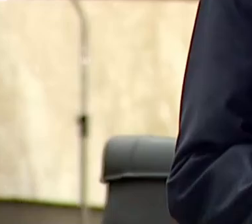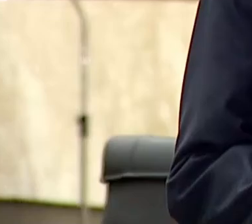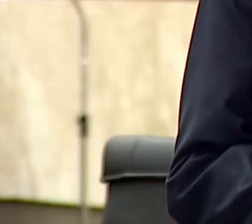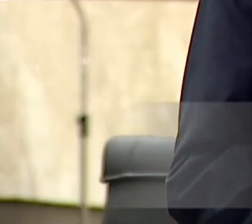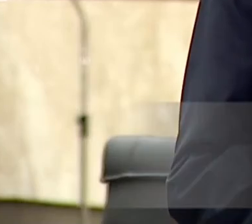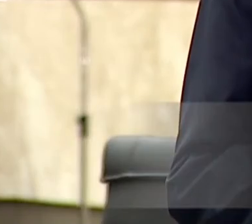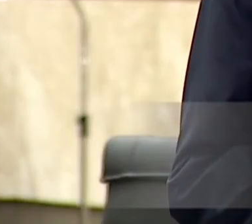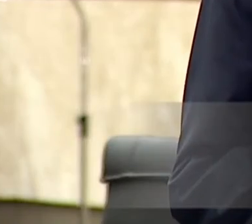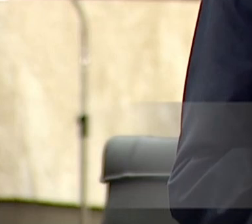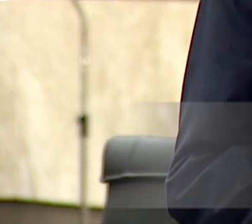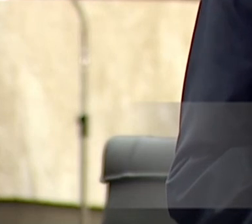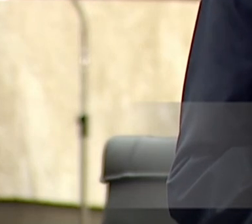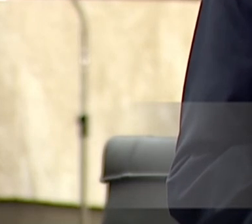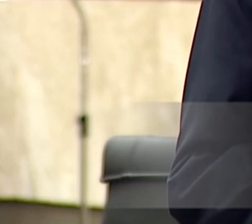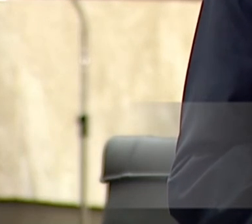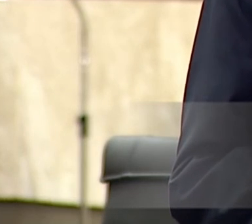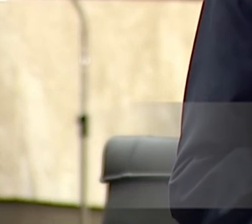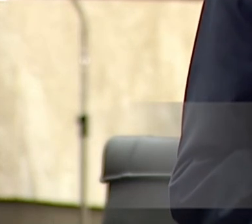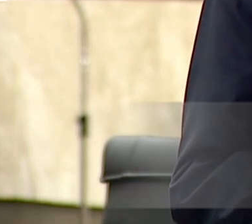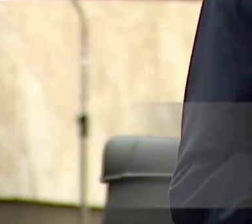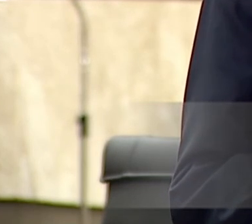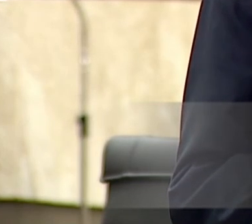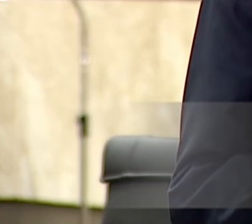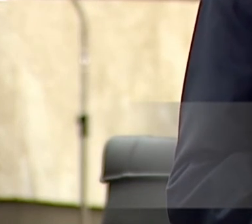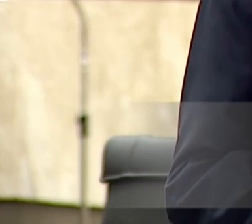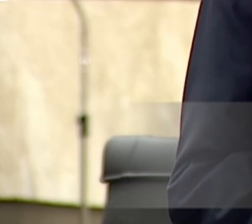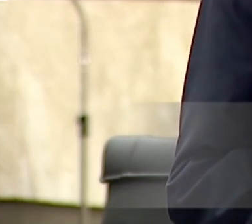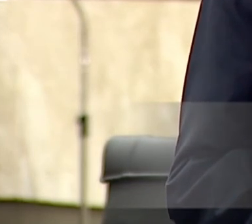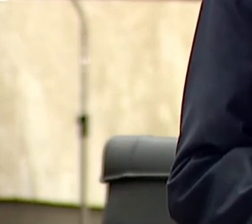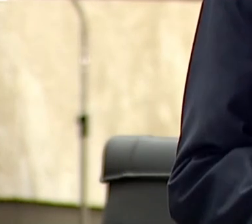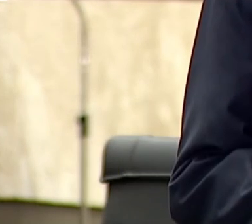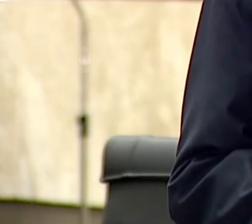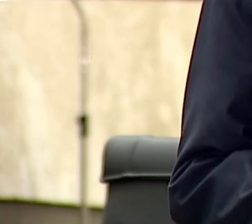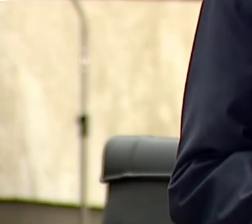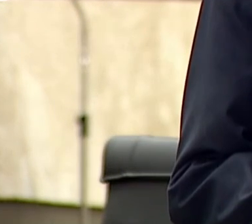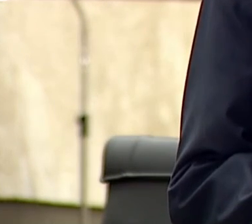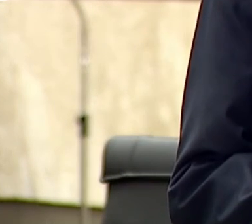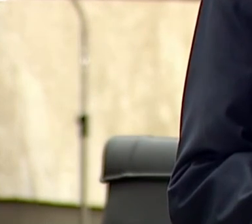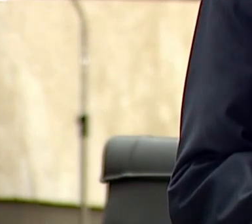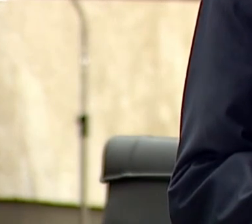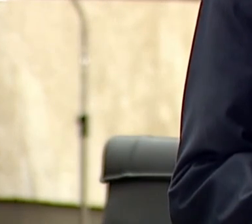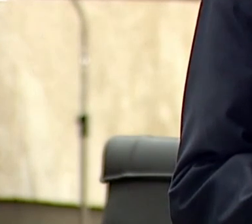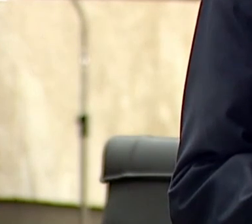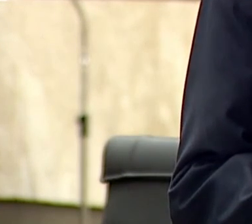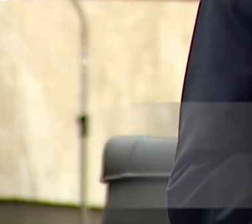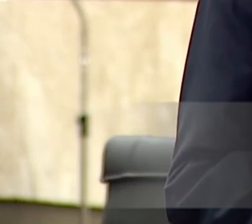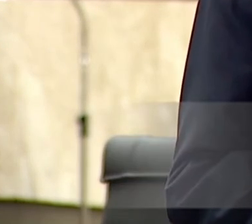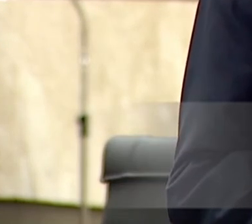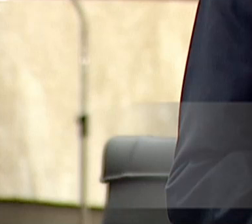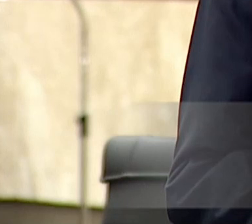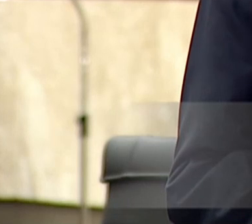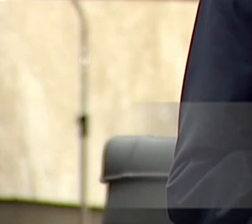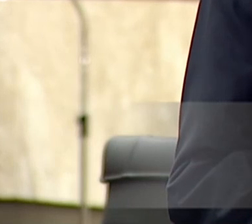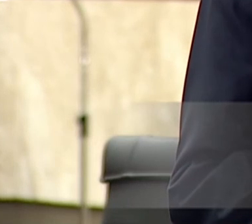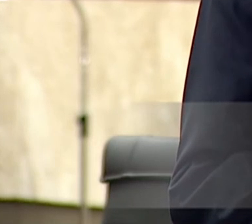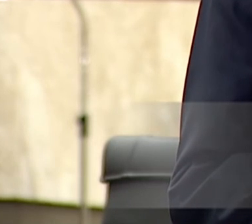Você acompanhou ao vivo a transmissão da sessão solene em homenagem ao Dia do Servidor Público.